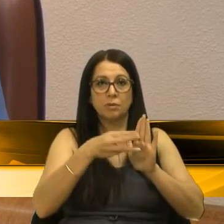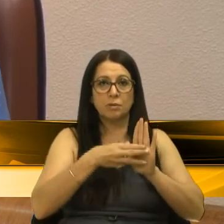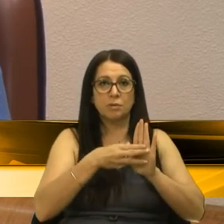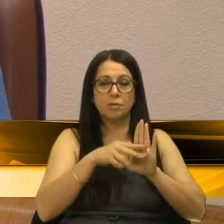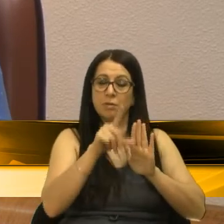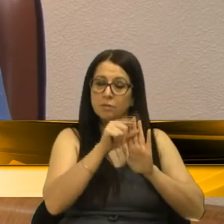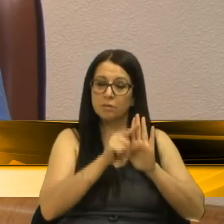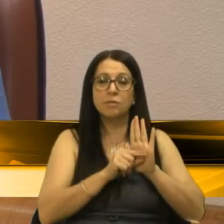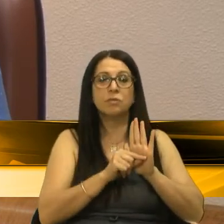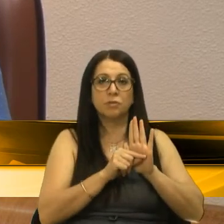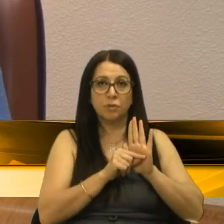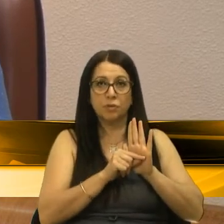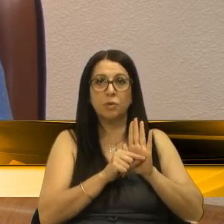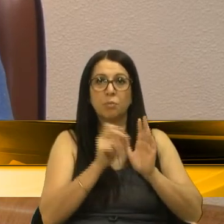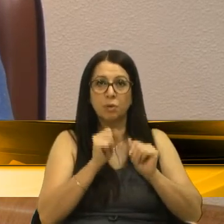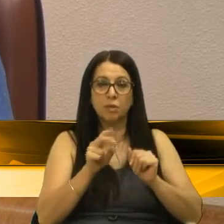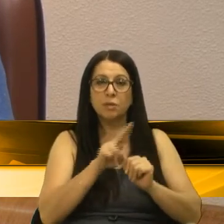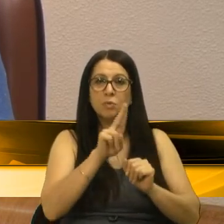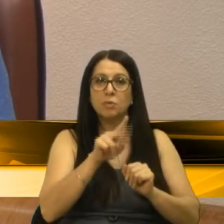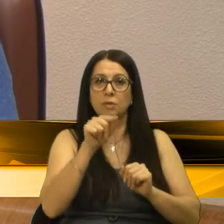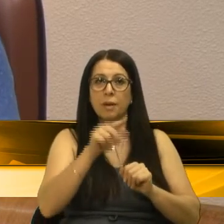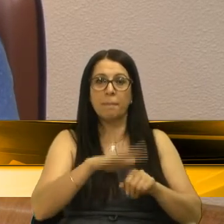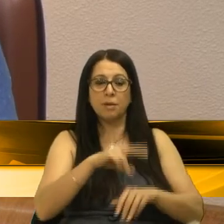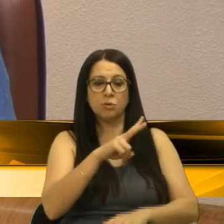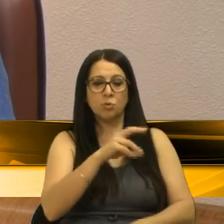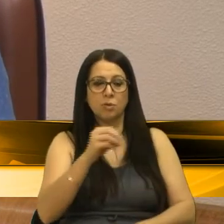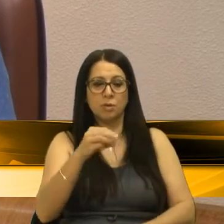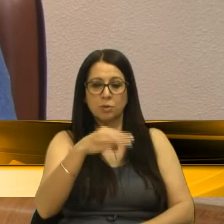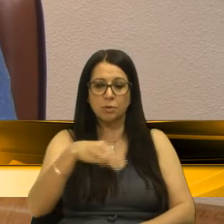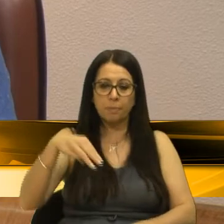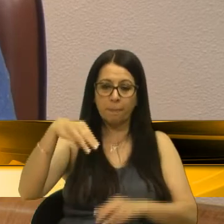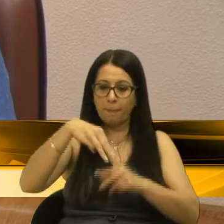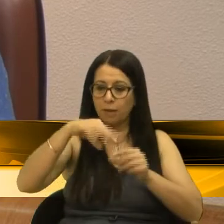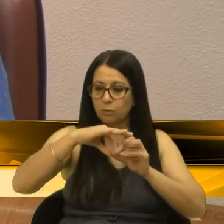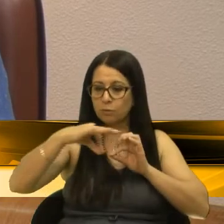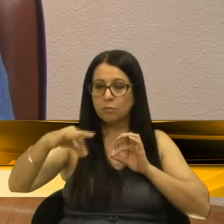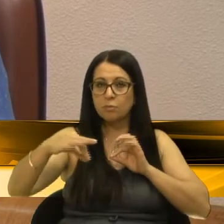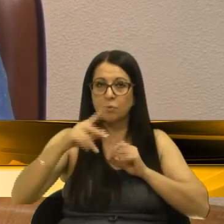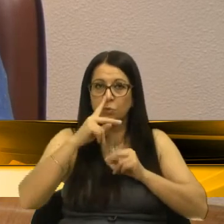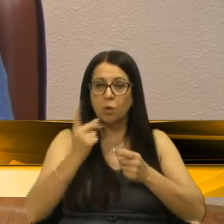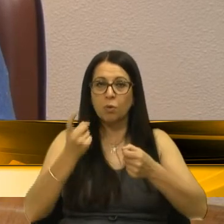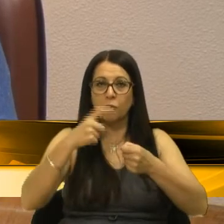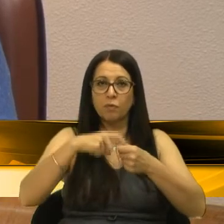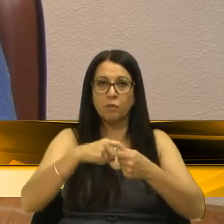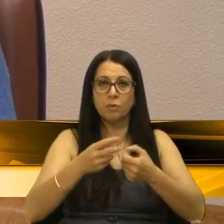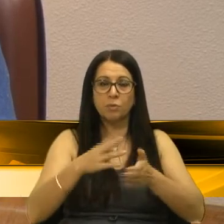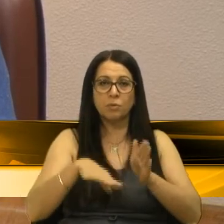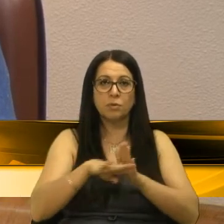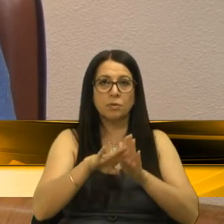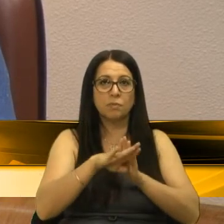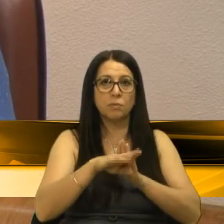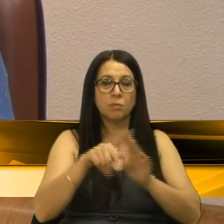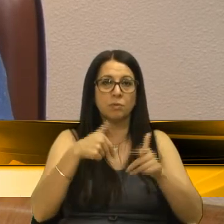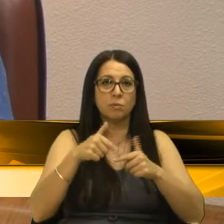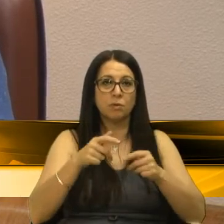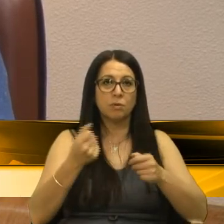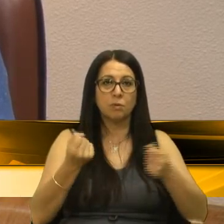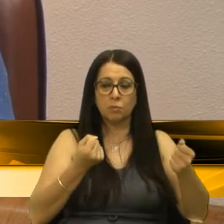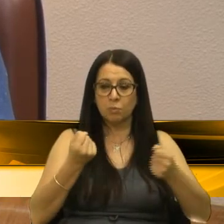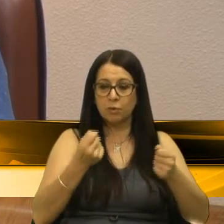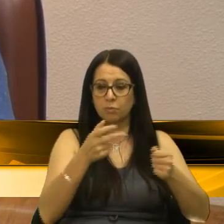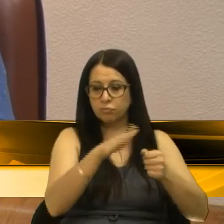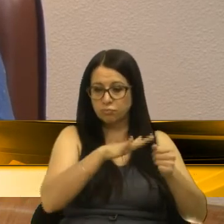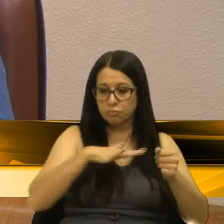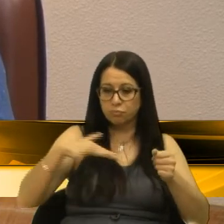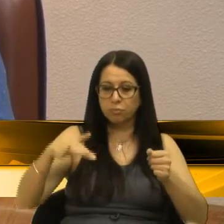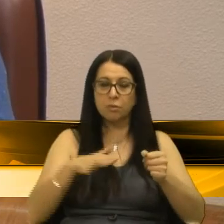artigo, poderá estar situado a mais de 200 metros quando o estabelecimento firmar convênio com estacionamento e serviço de manobristas, devendo instrumento